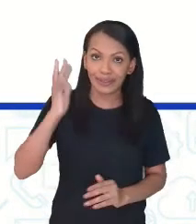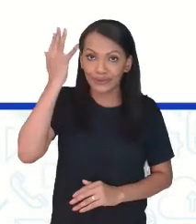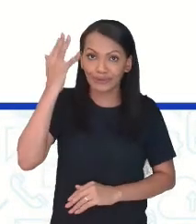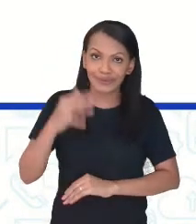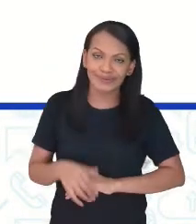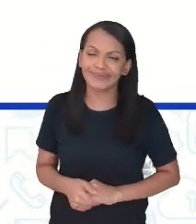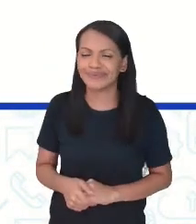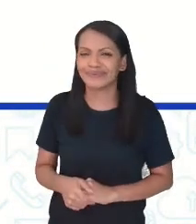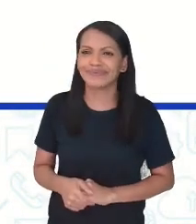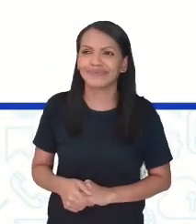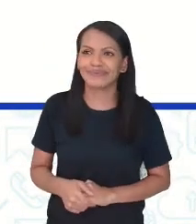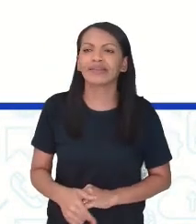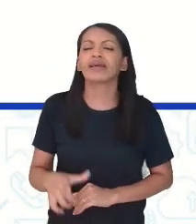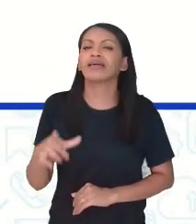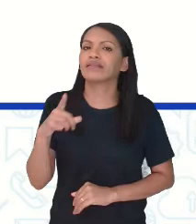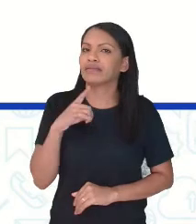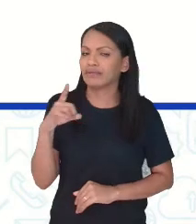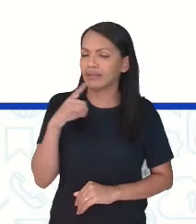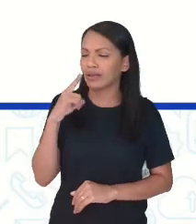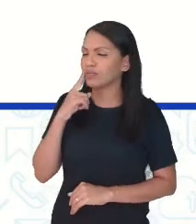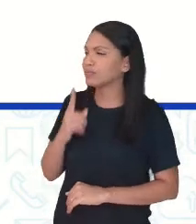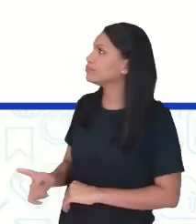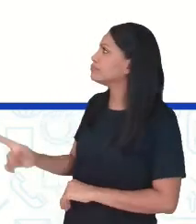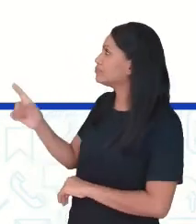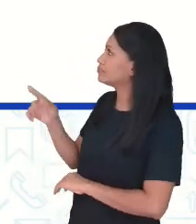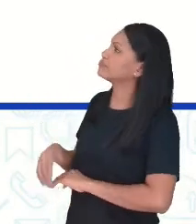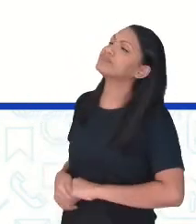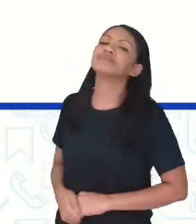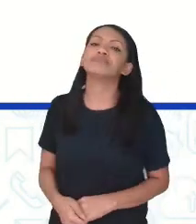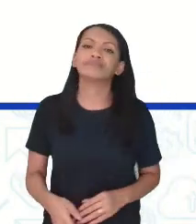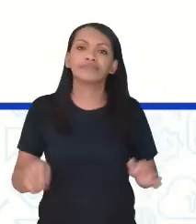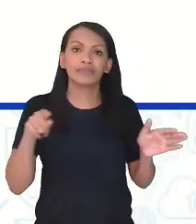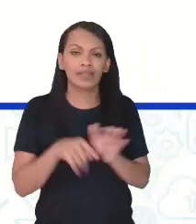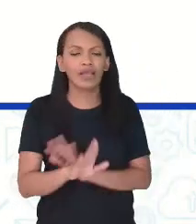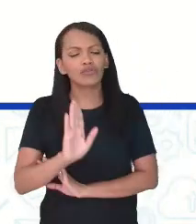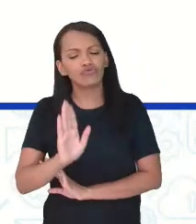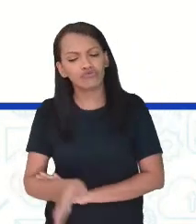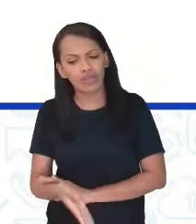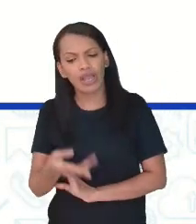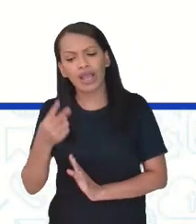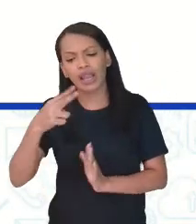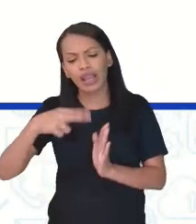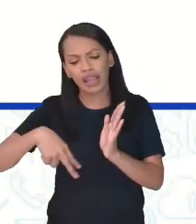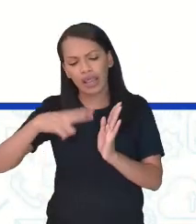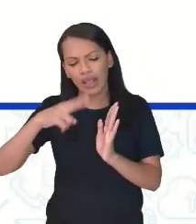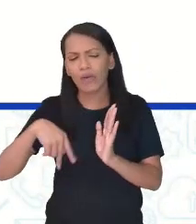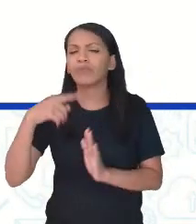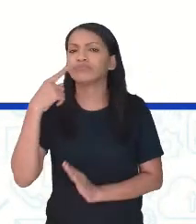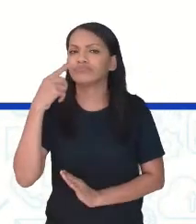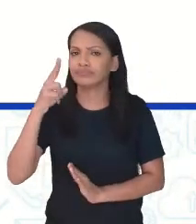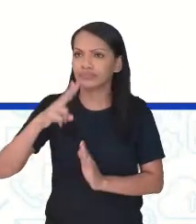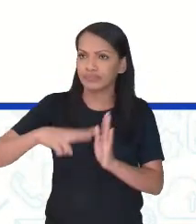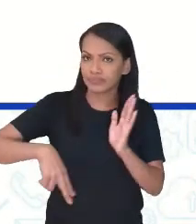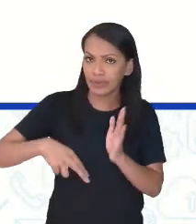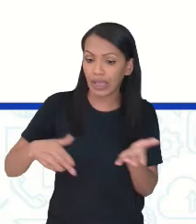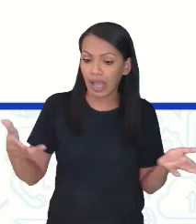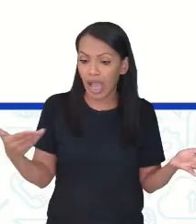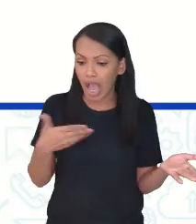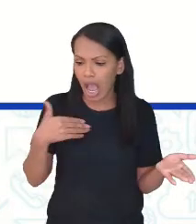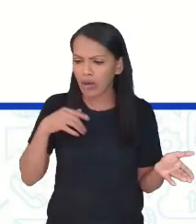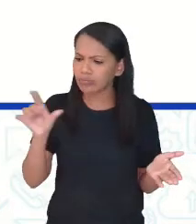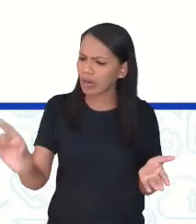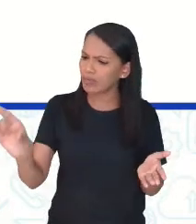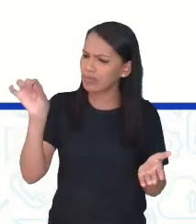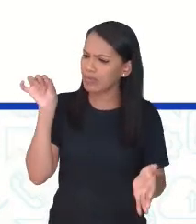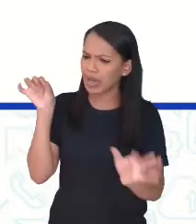Então, temos aí o probleminha. Primeiro passo, a gente já leu, né? Depois a gente vai destacar aí os